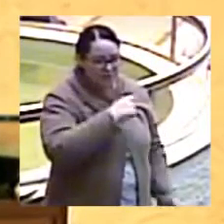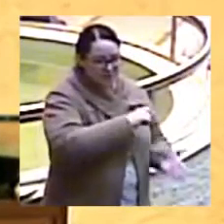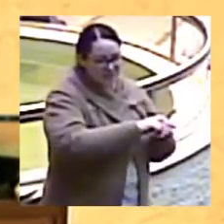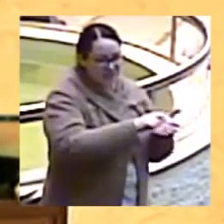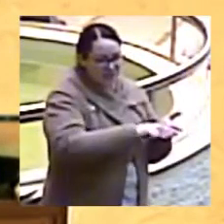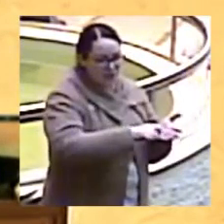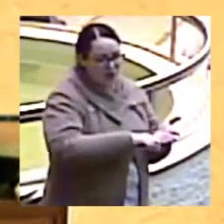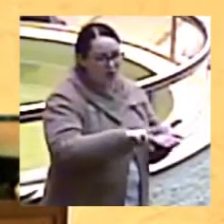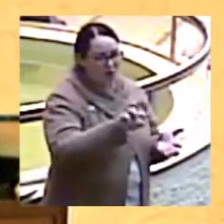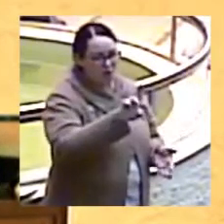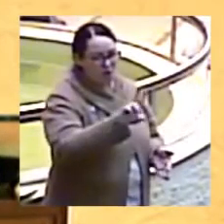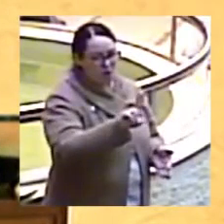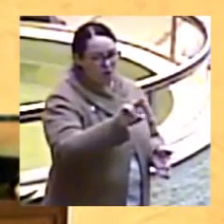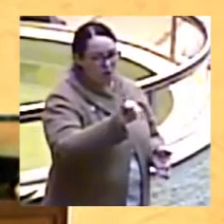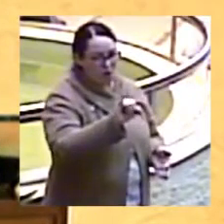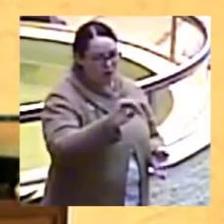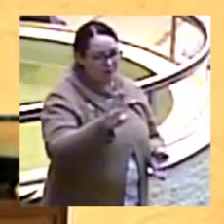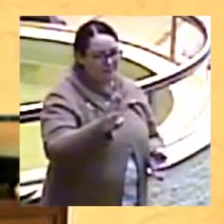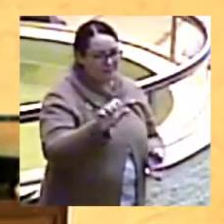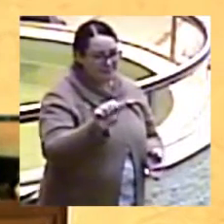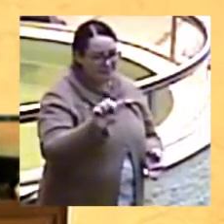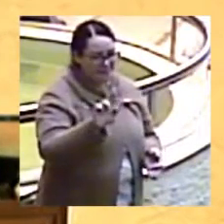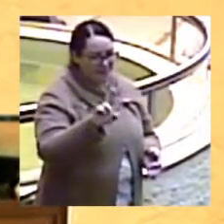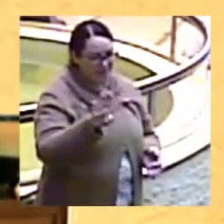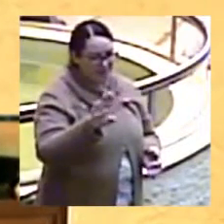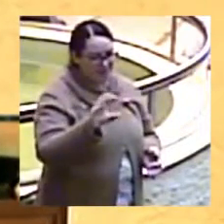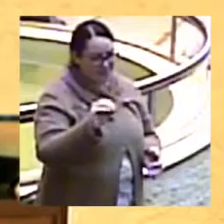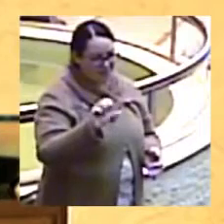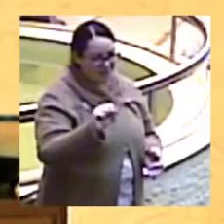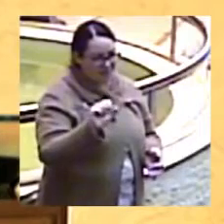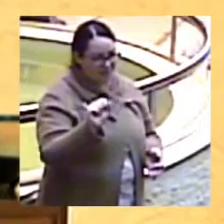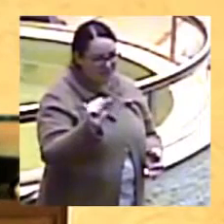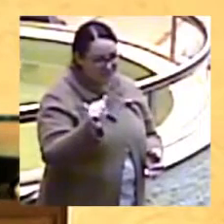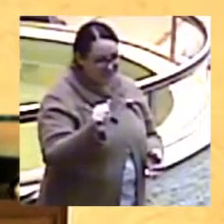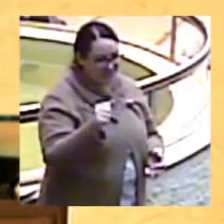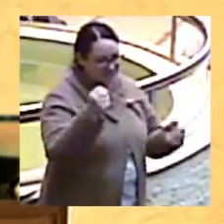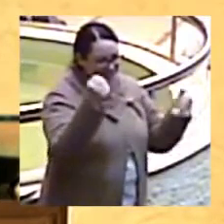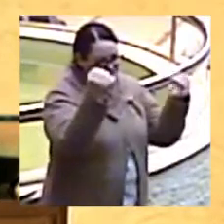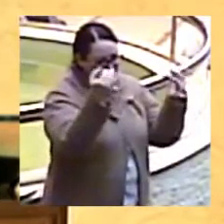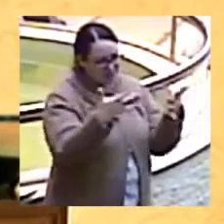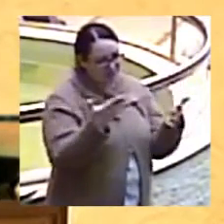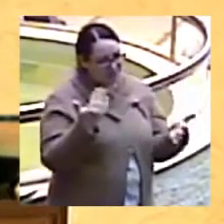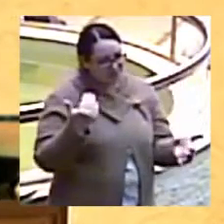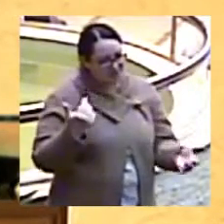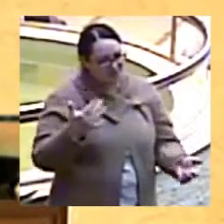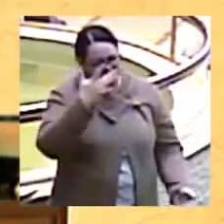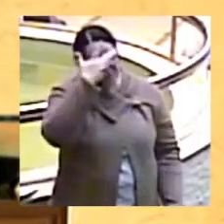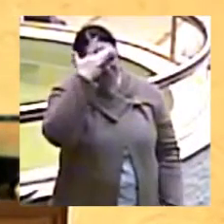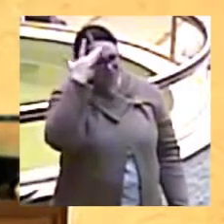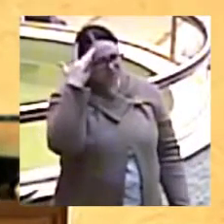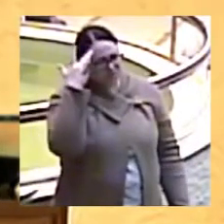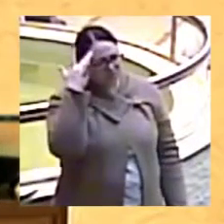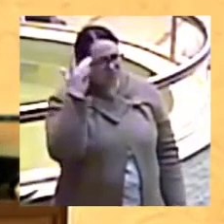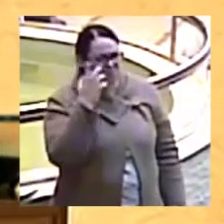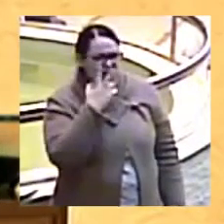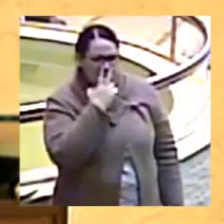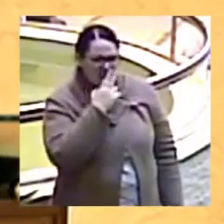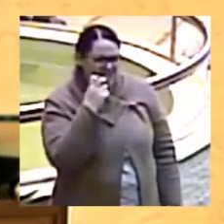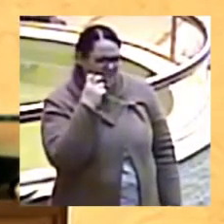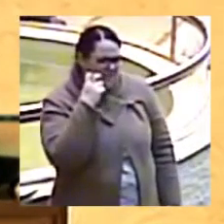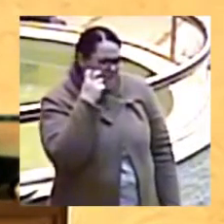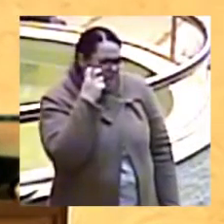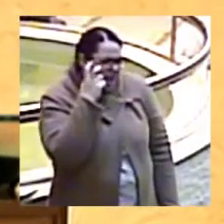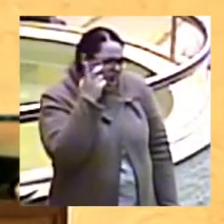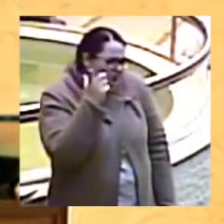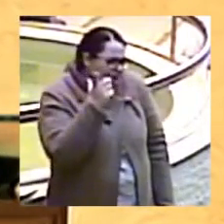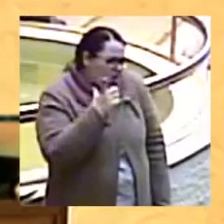em alta em nossos dias. As pessoas parecem que têm vergonha de ser honestas.